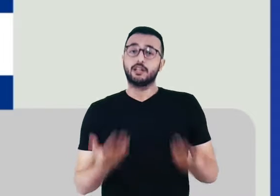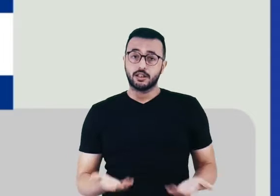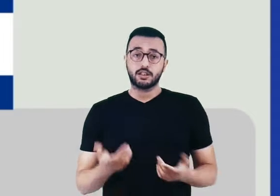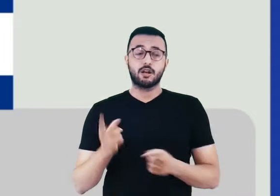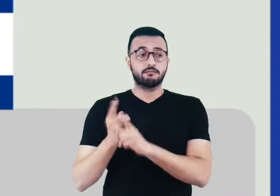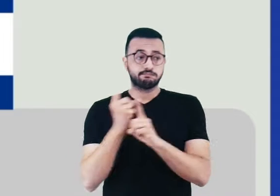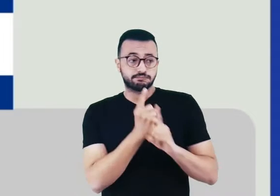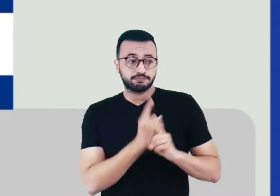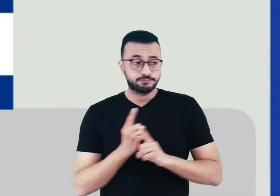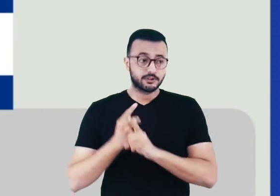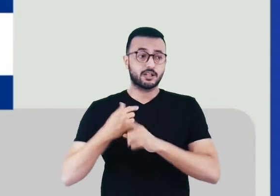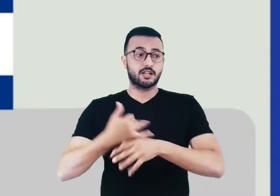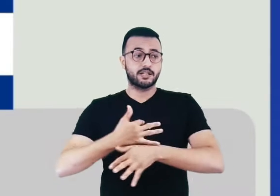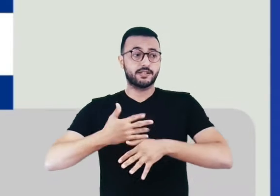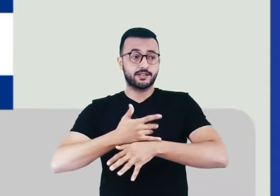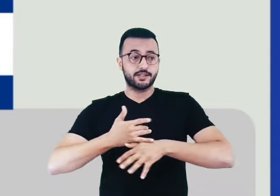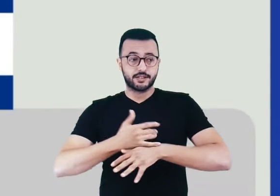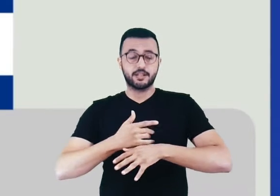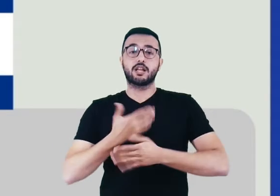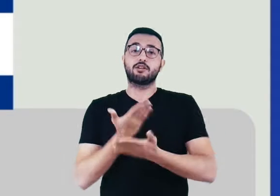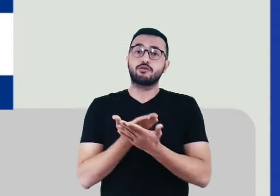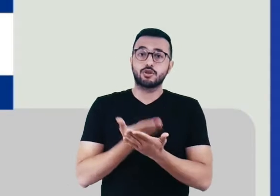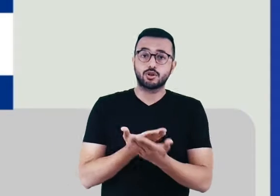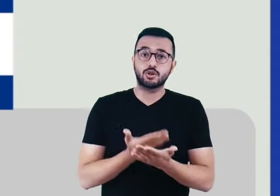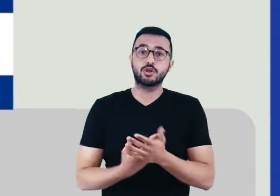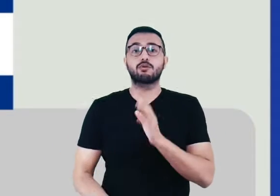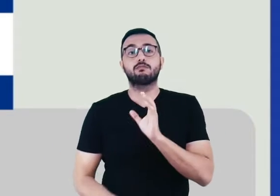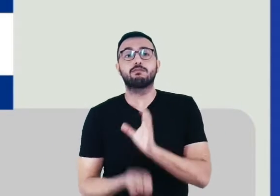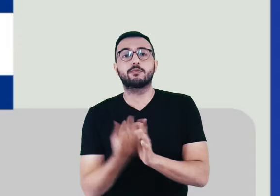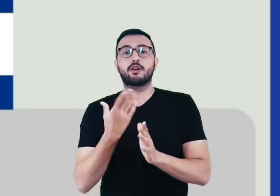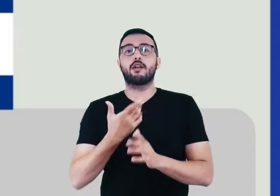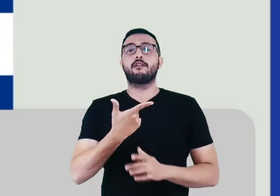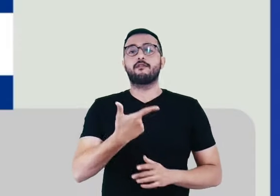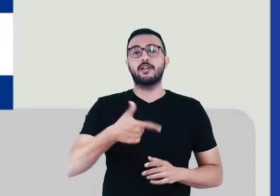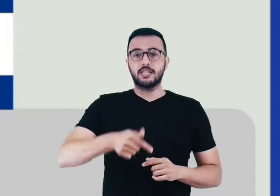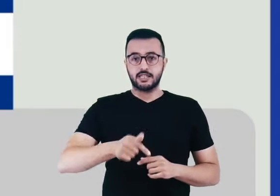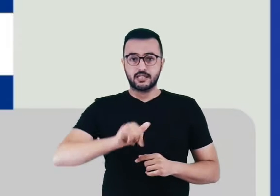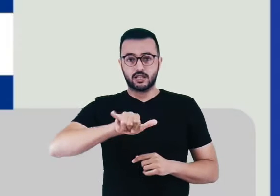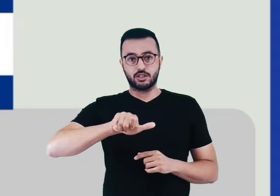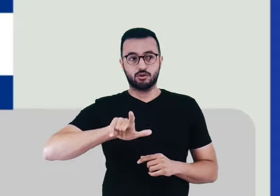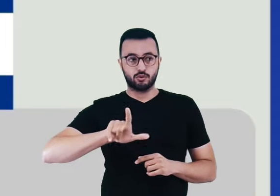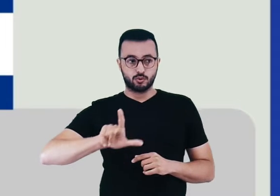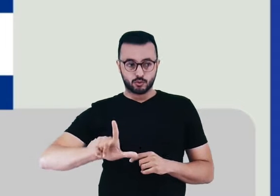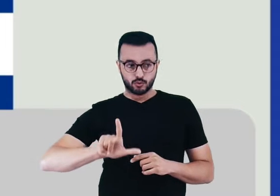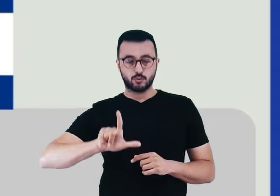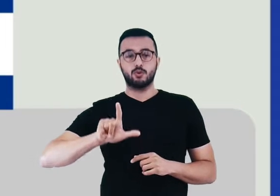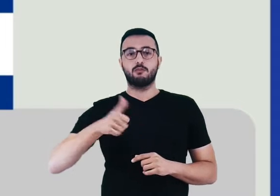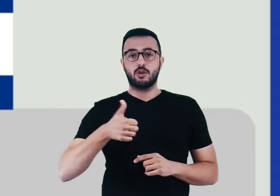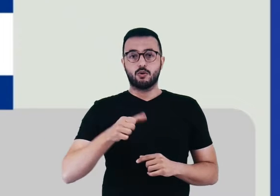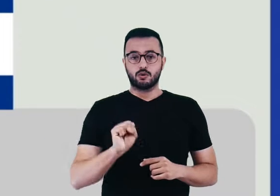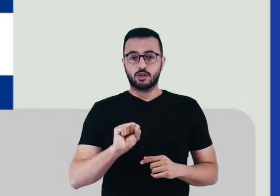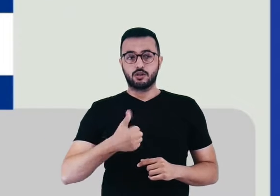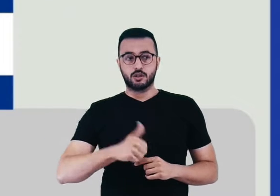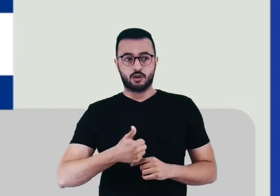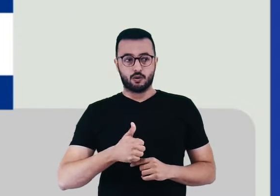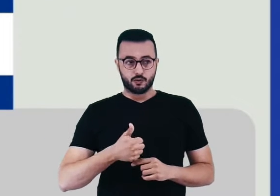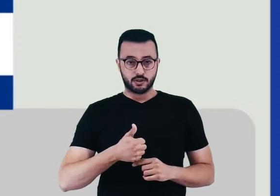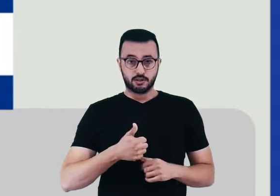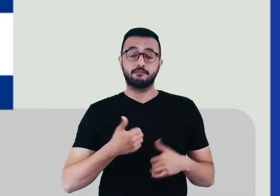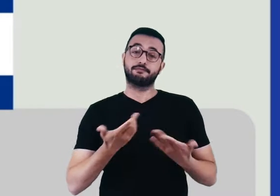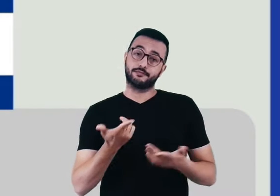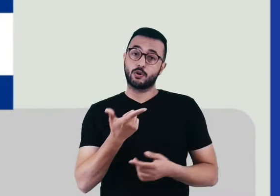podemos identificar a nossa cidade, a gente estudou que a sua fundação foi em 27 de julho de 1811, ou